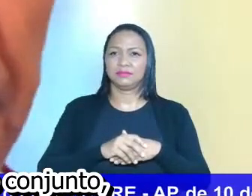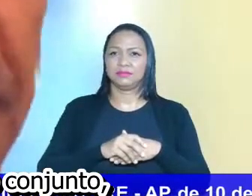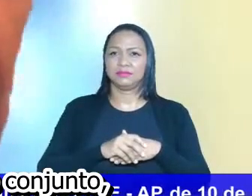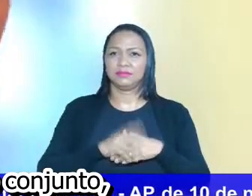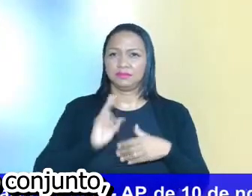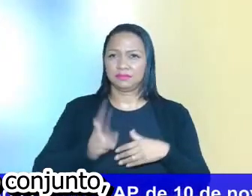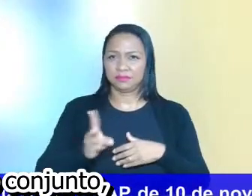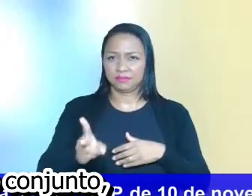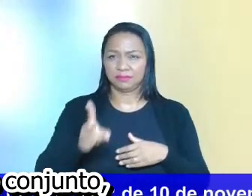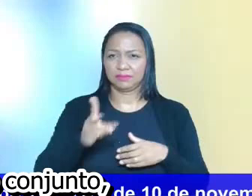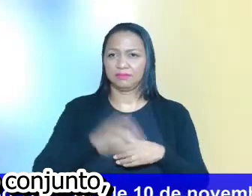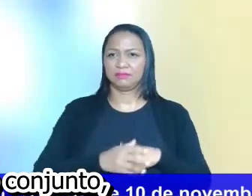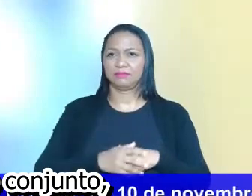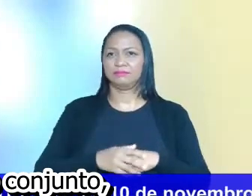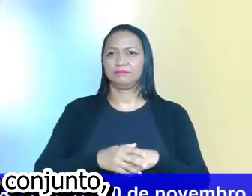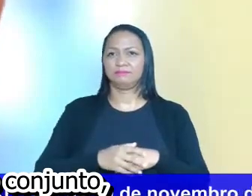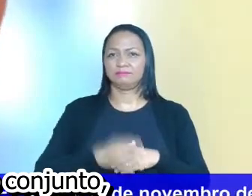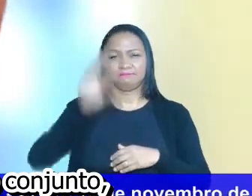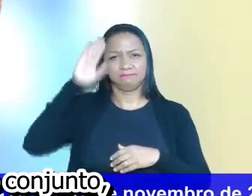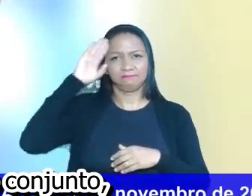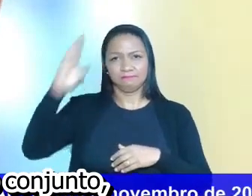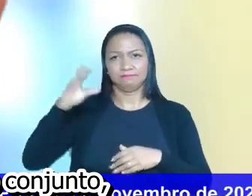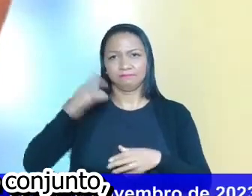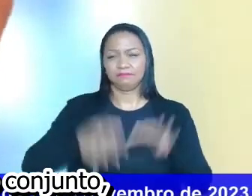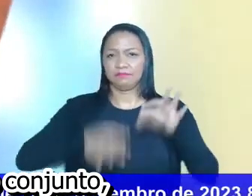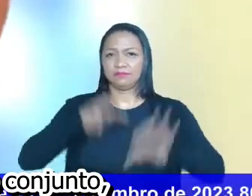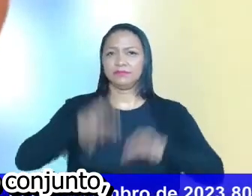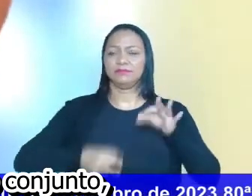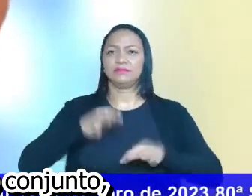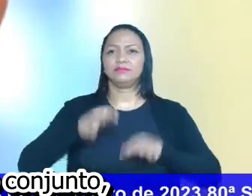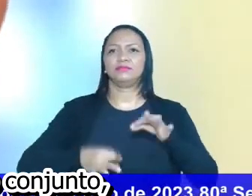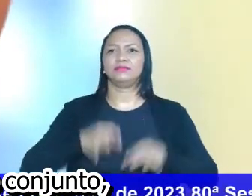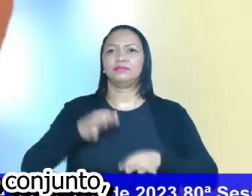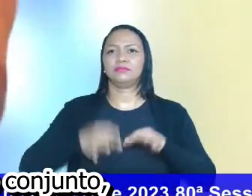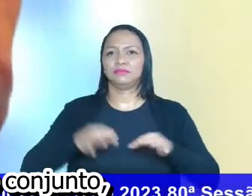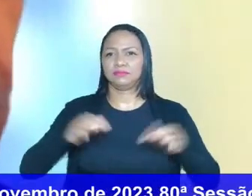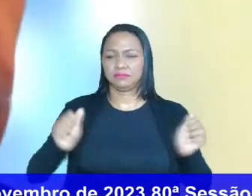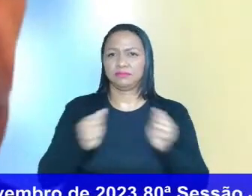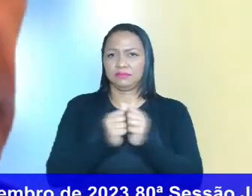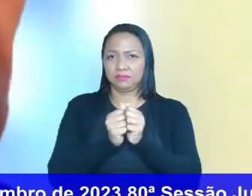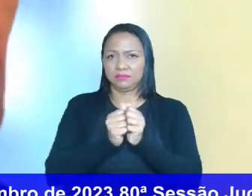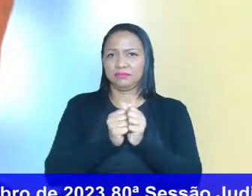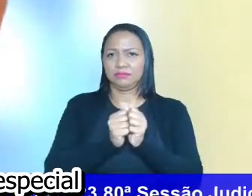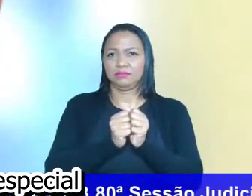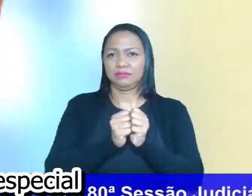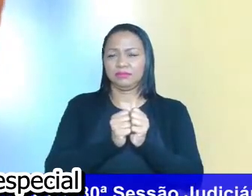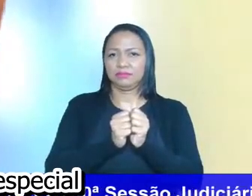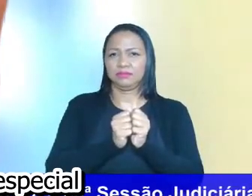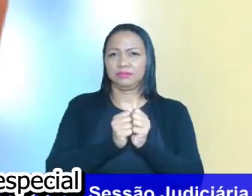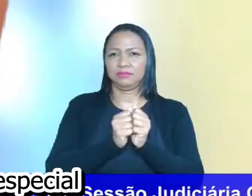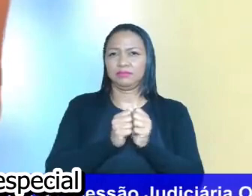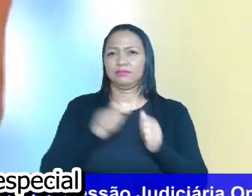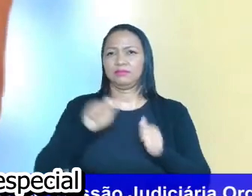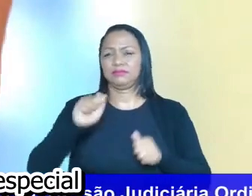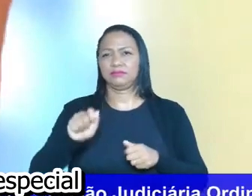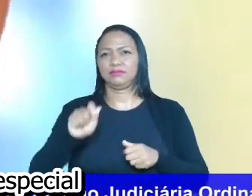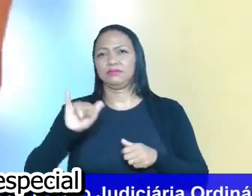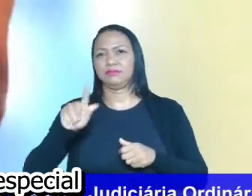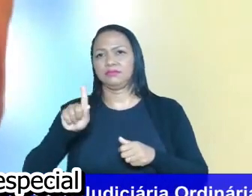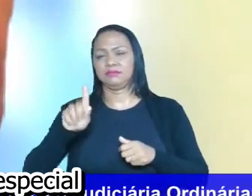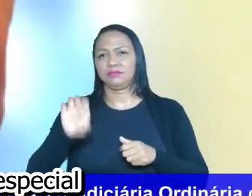Aquele mesmo princípio, estou fazendo julgamento conjunto, tanto da